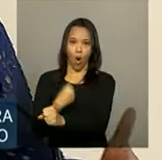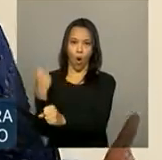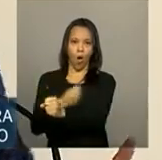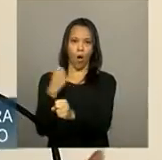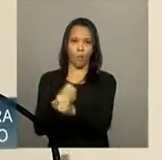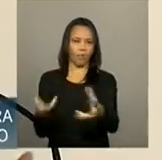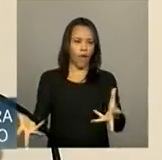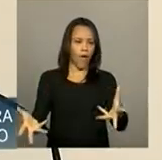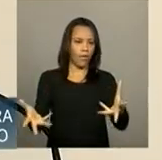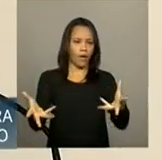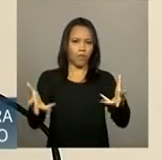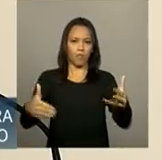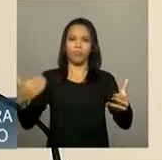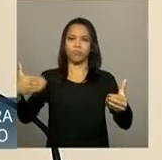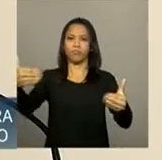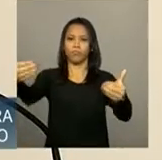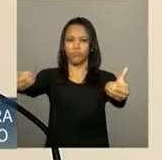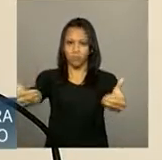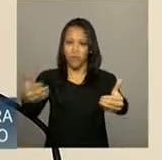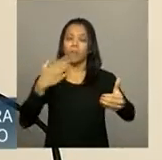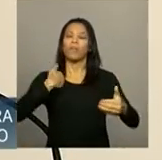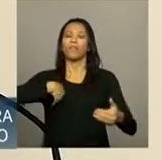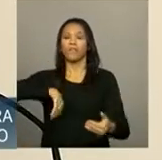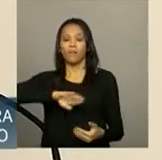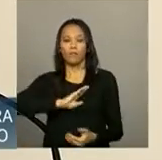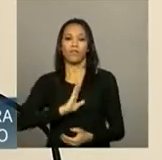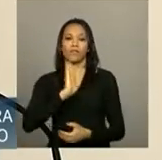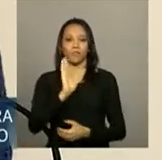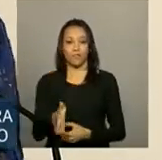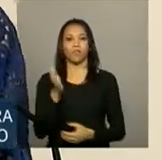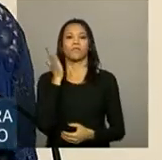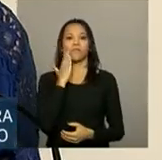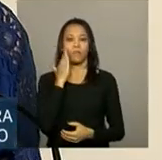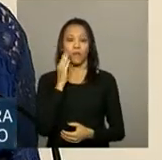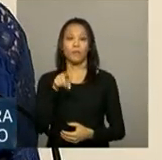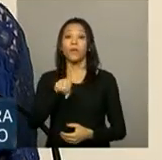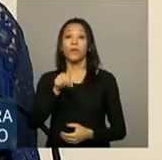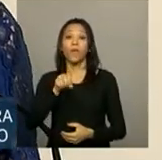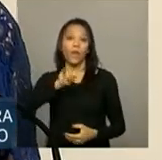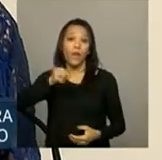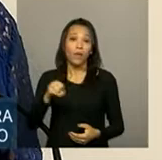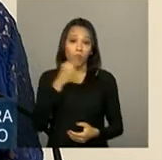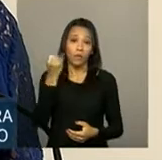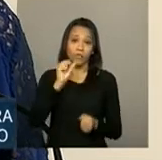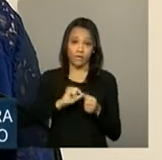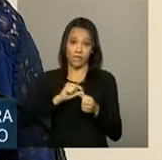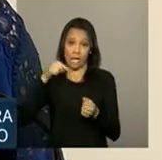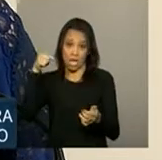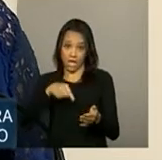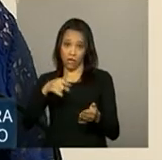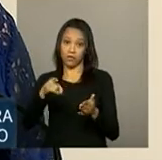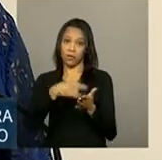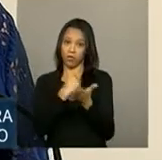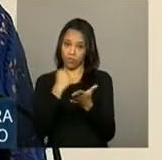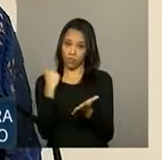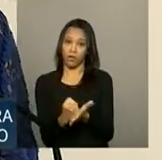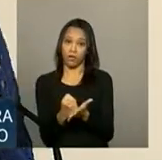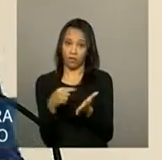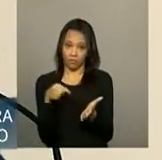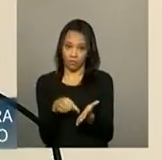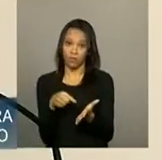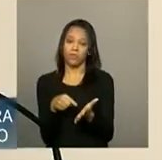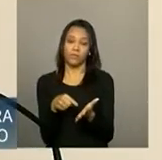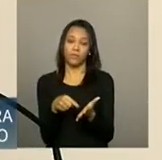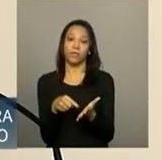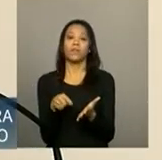estão em andamento tem nós que conhecemos a importância de fazer isso contrato mesmo nessa